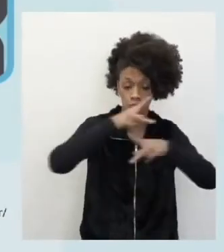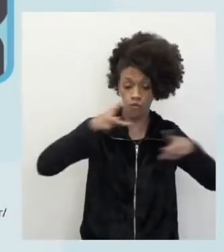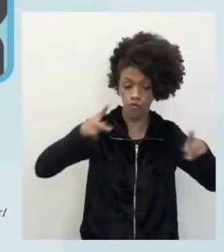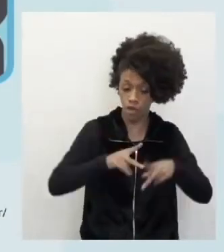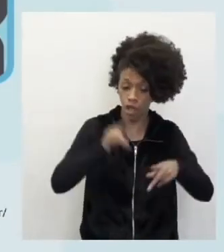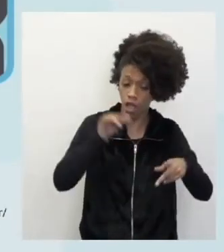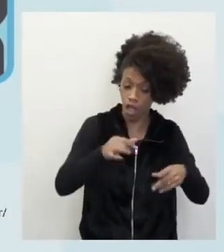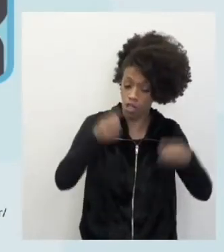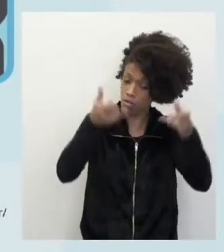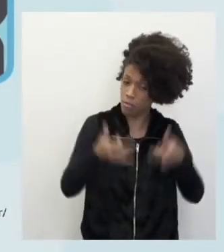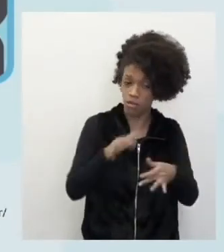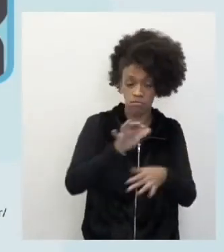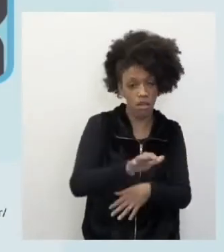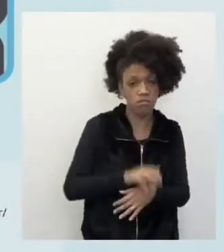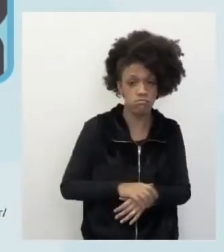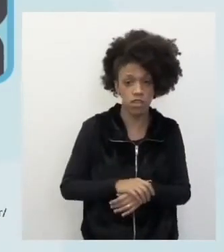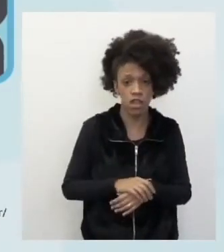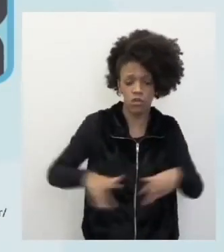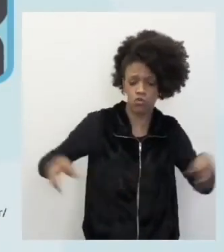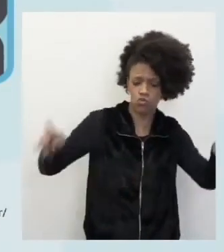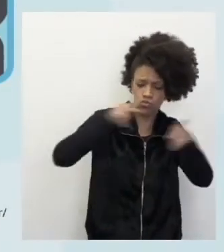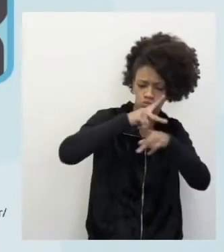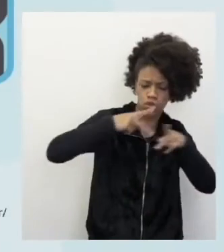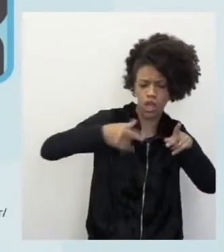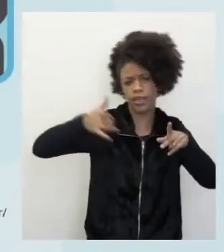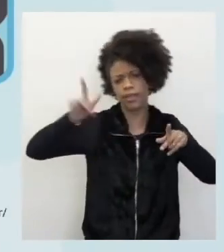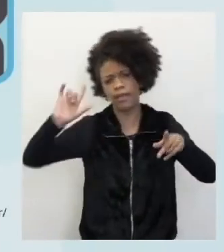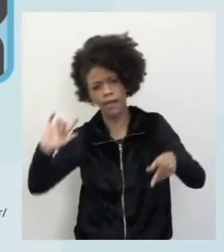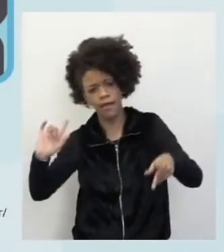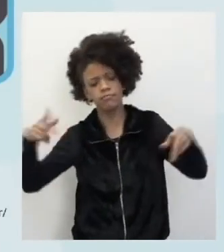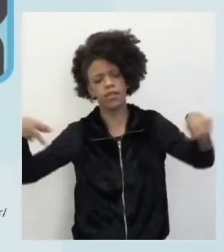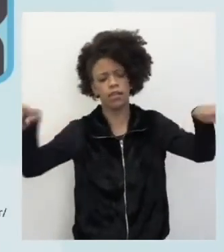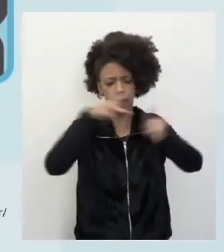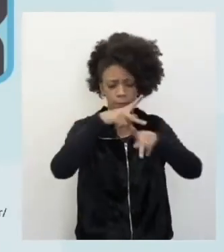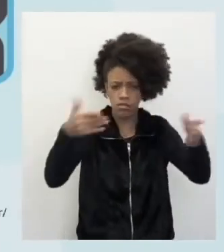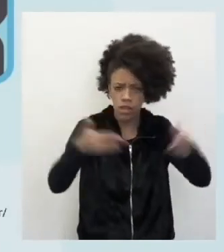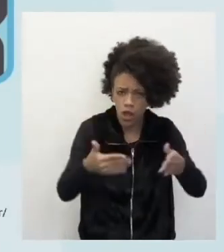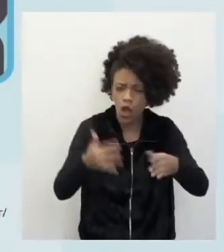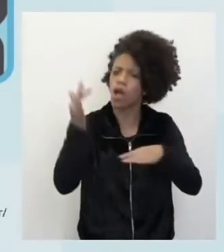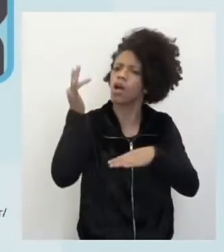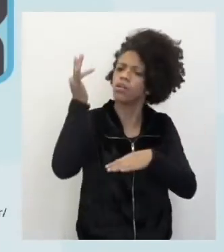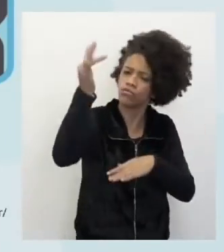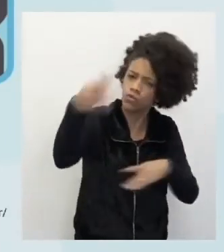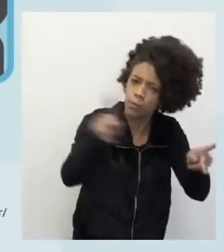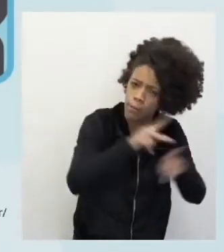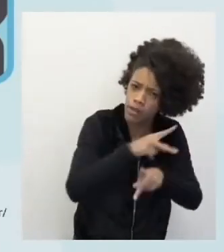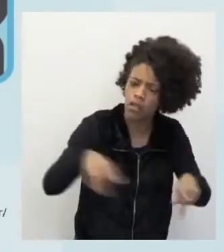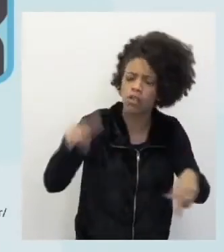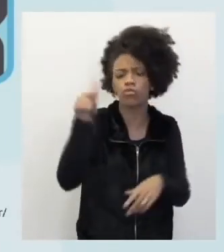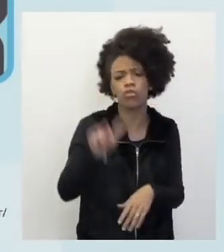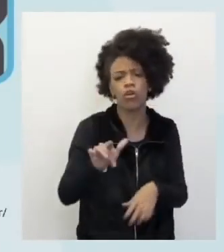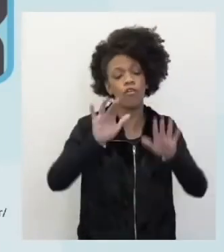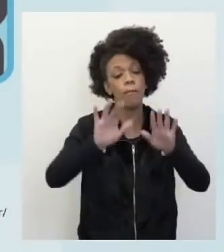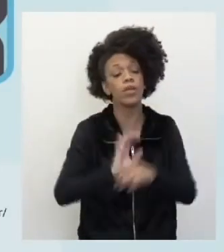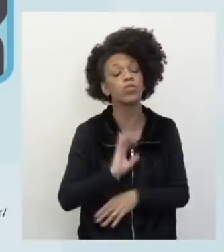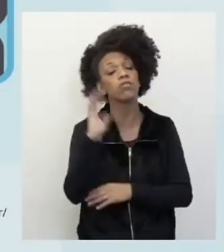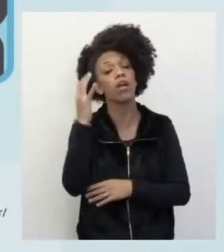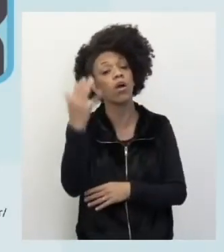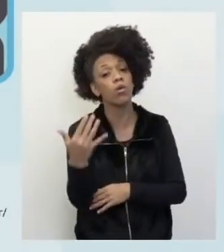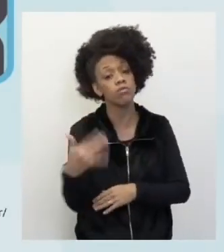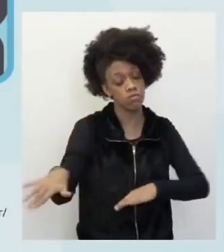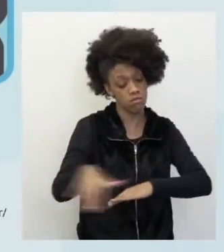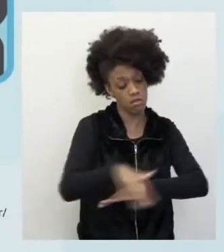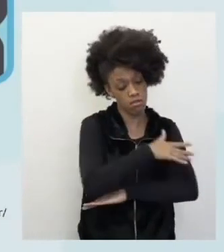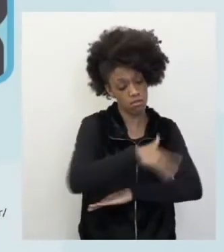é vento e que passa, que já passou antes e que passará depois. E o que está passando ali pela